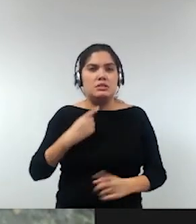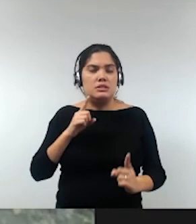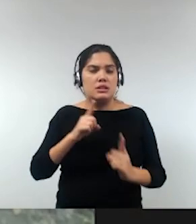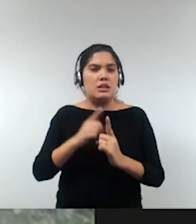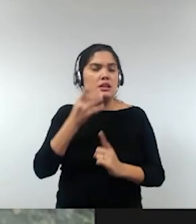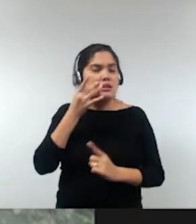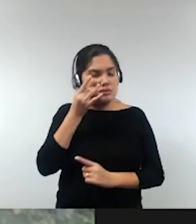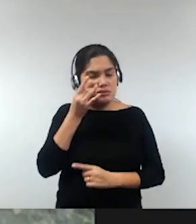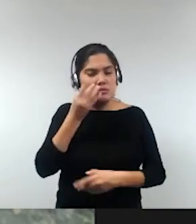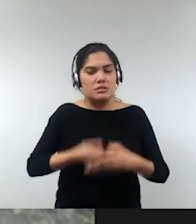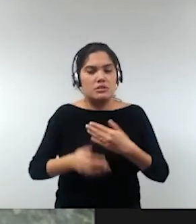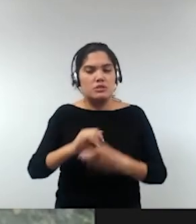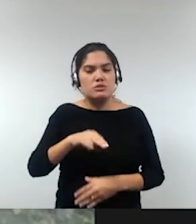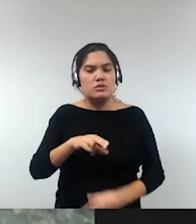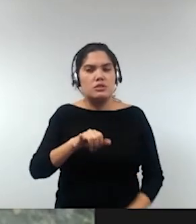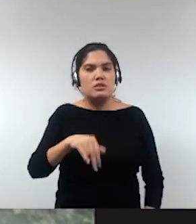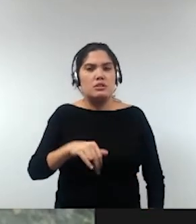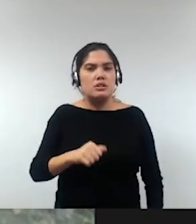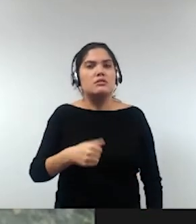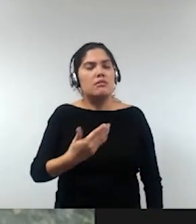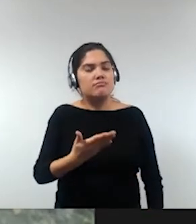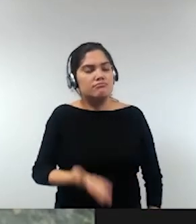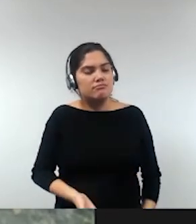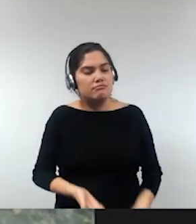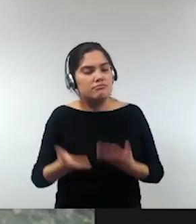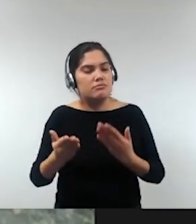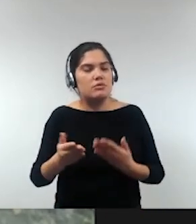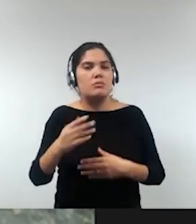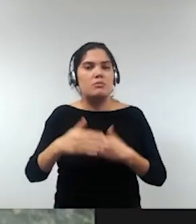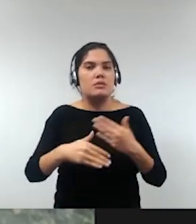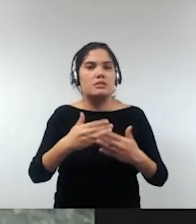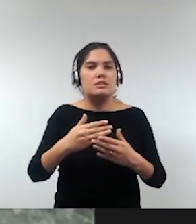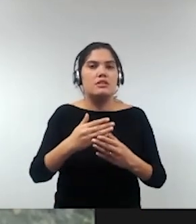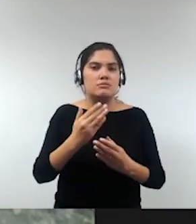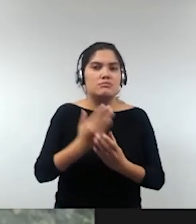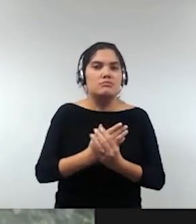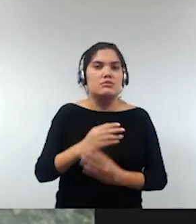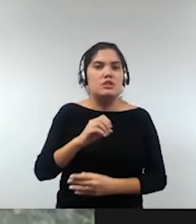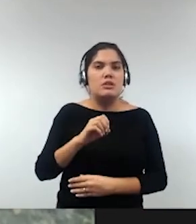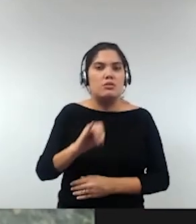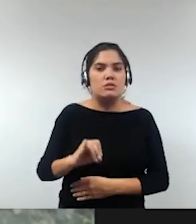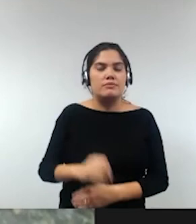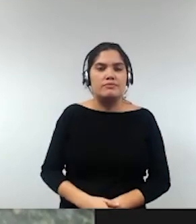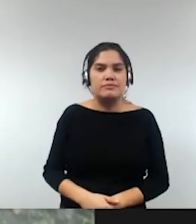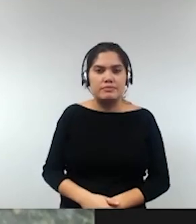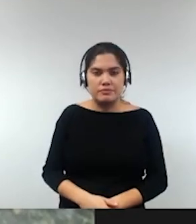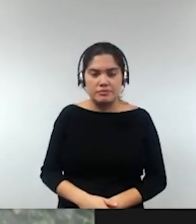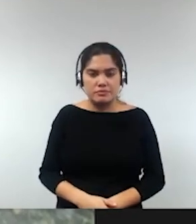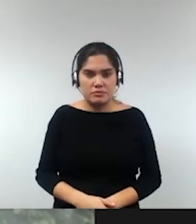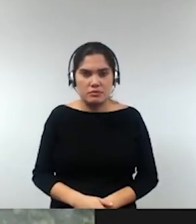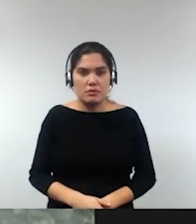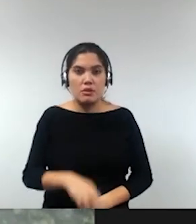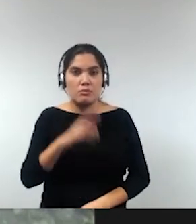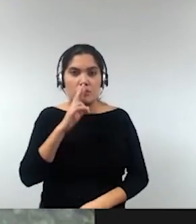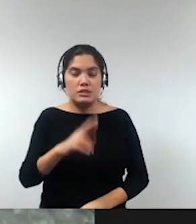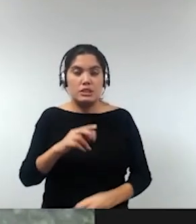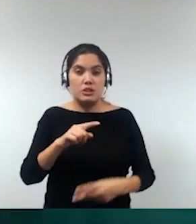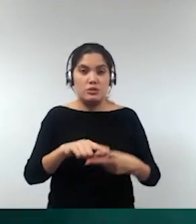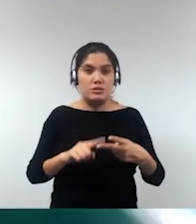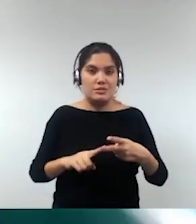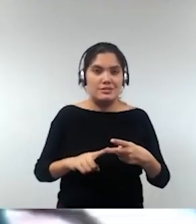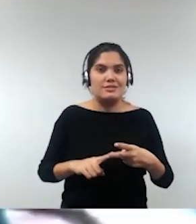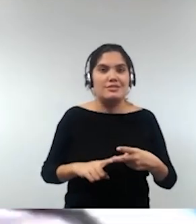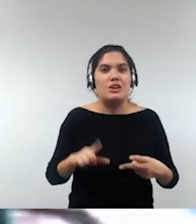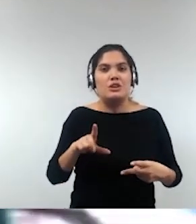pela Juliana. Então, Ju, fala um pouquinho aí do processo da Oi. Vou responder os dois, né? A